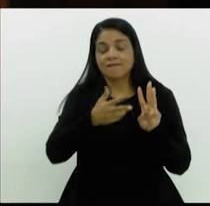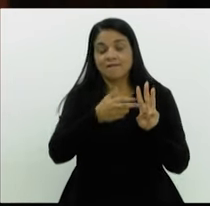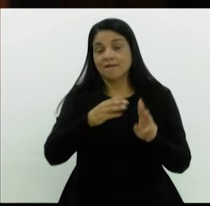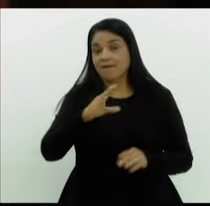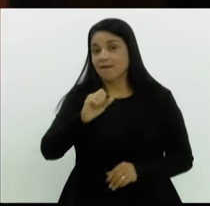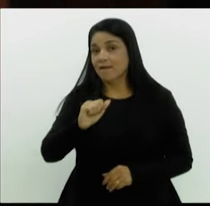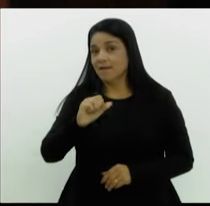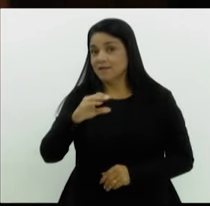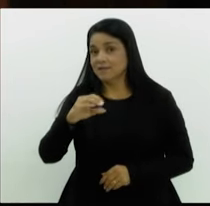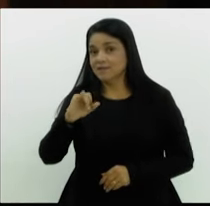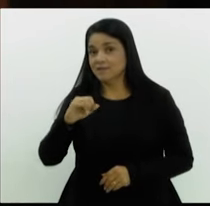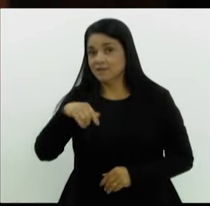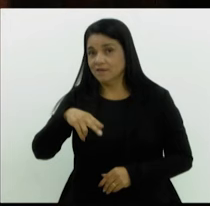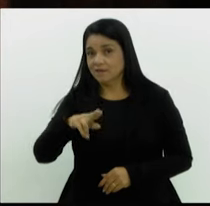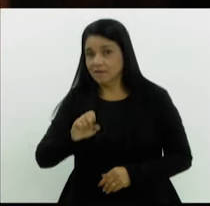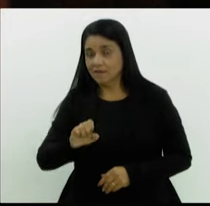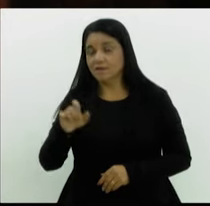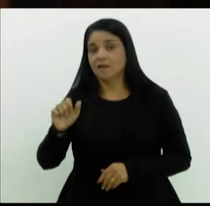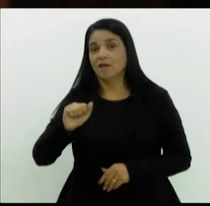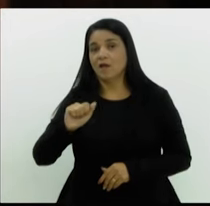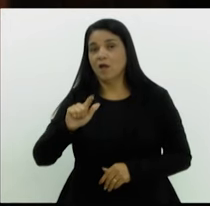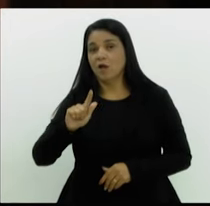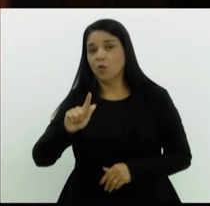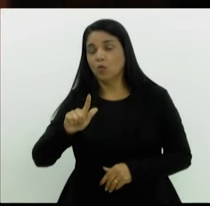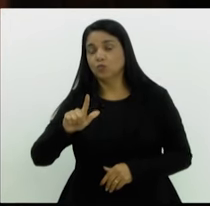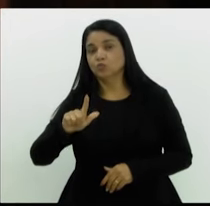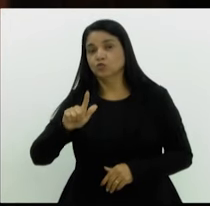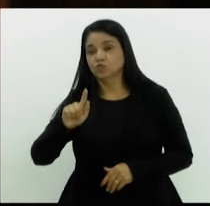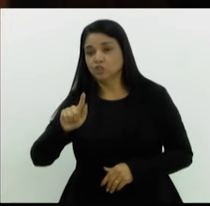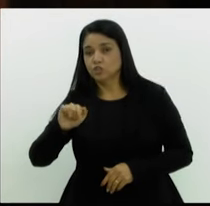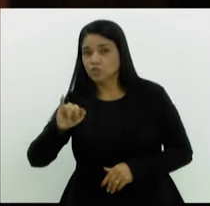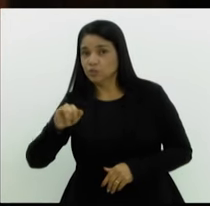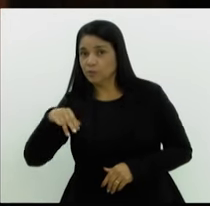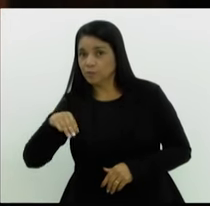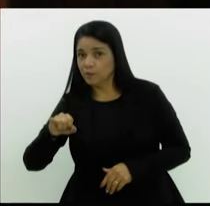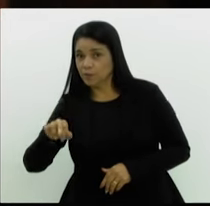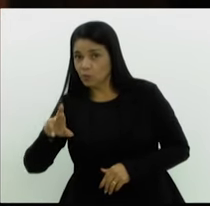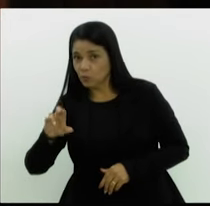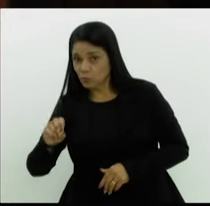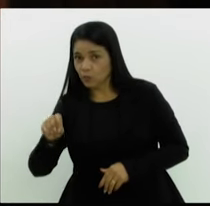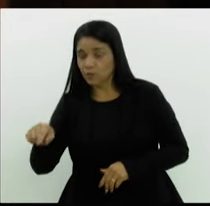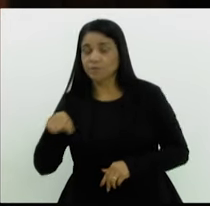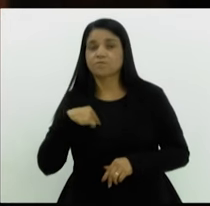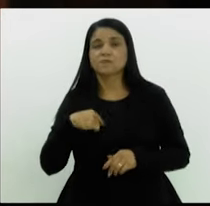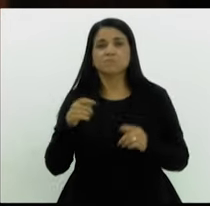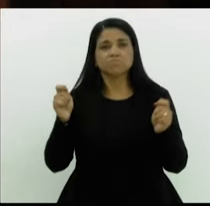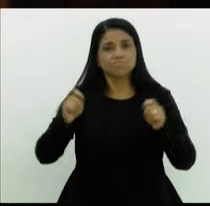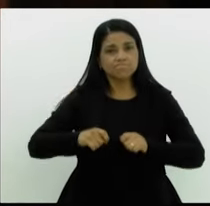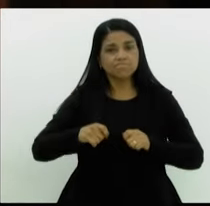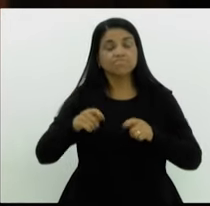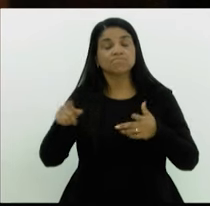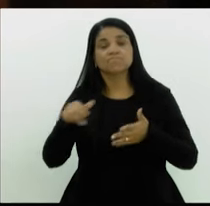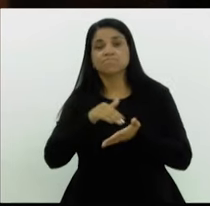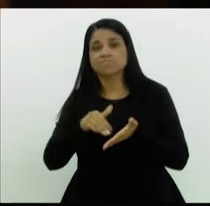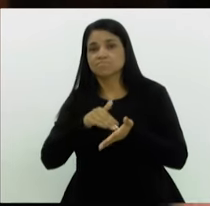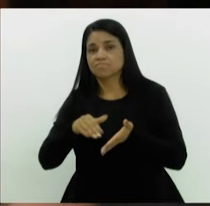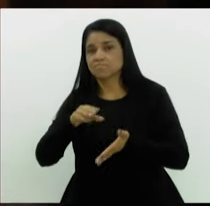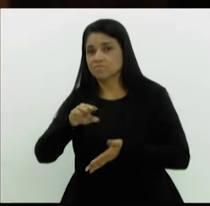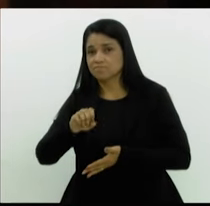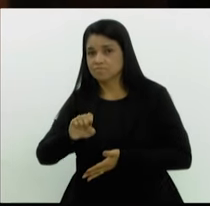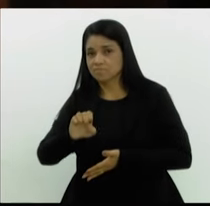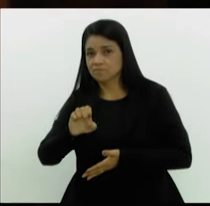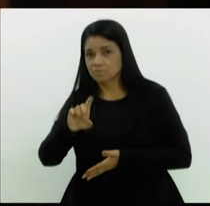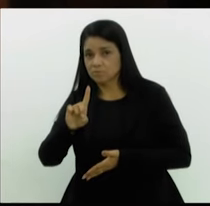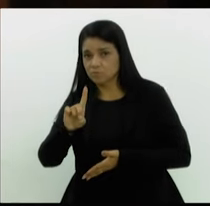sendo tomadas através da votação que se dá no dia de hoje, permitindo a SEDUC, que é a Secretaria de Estado